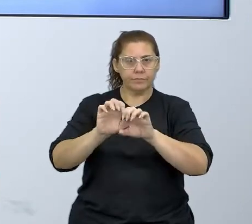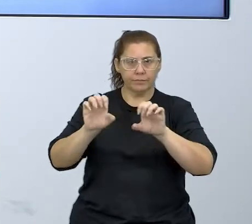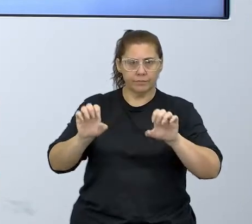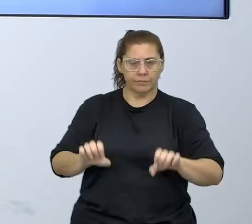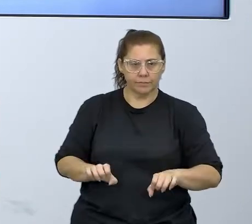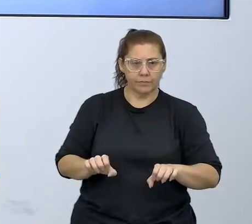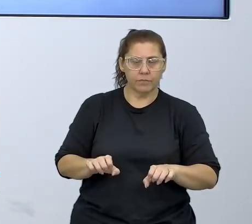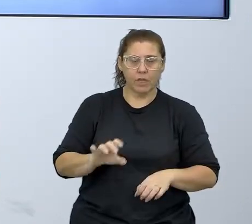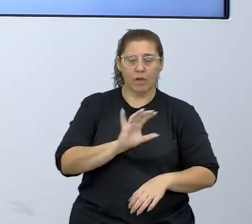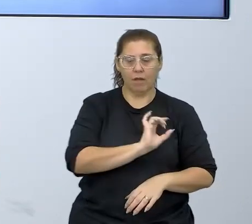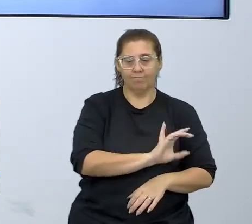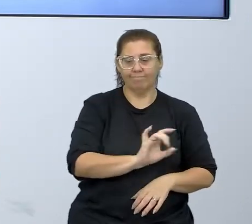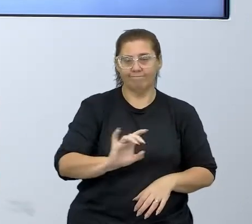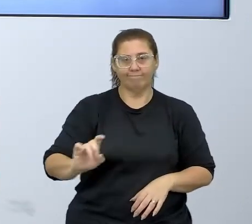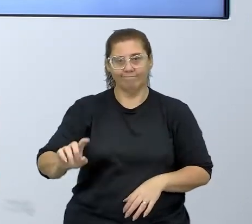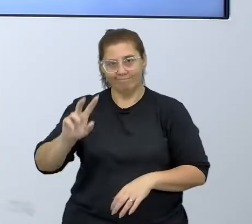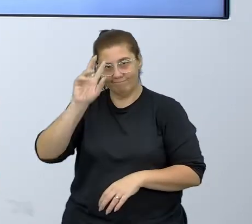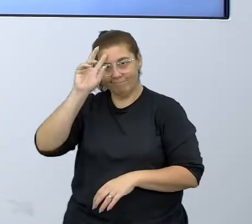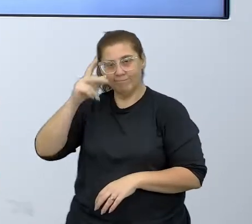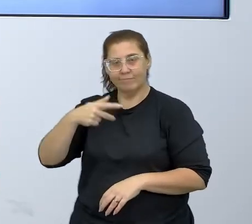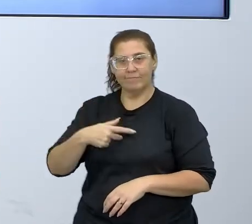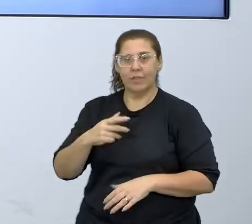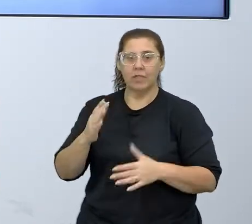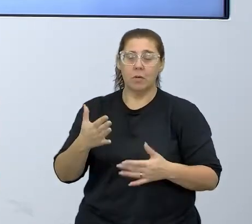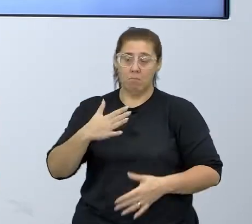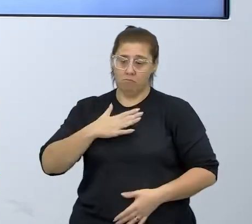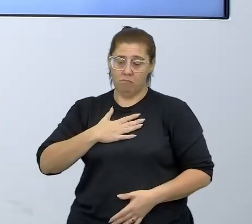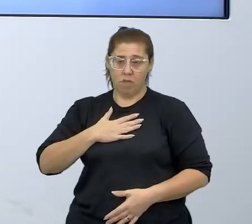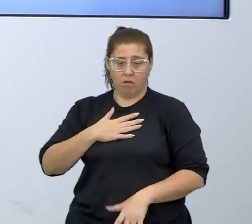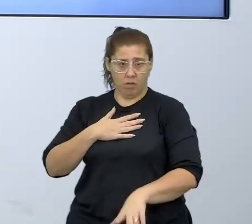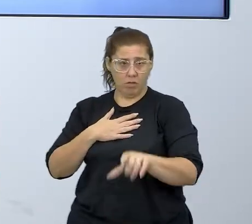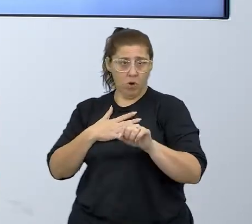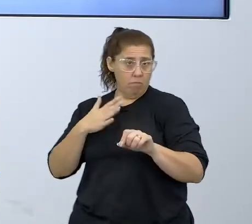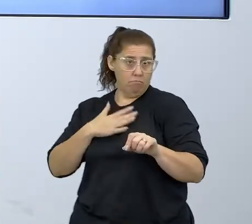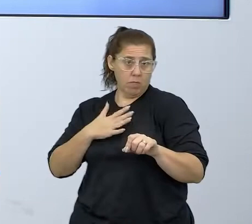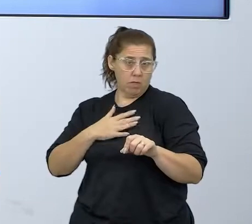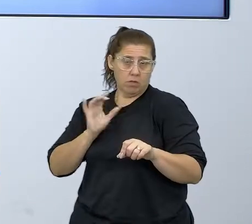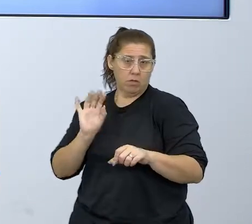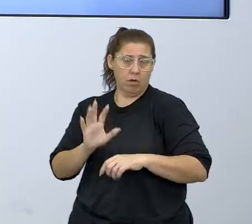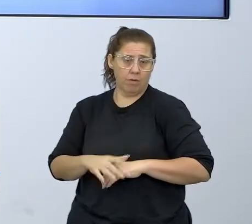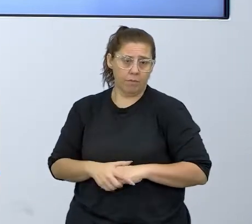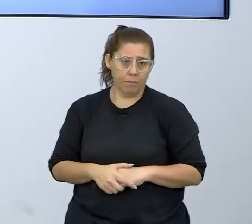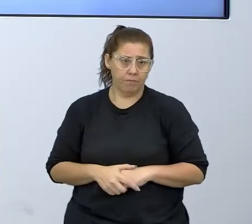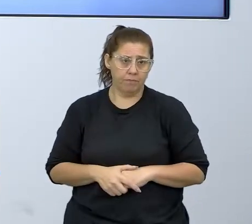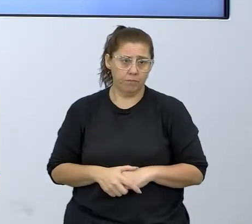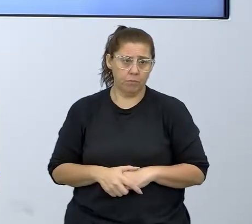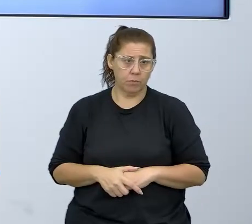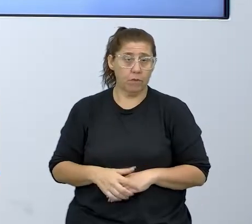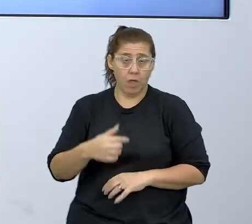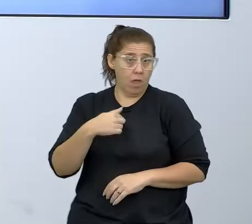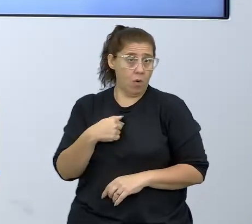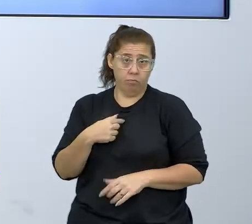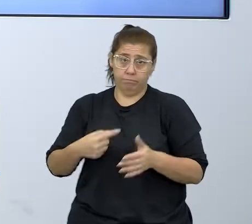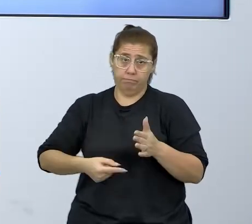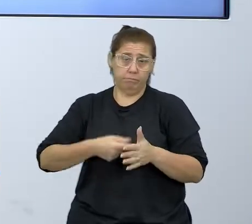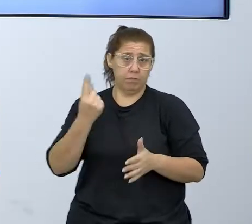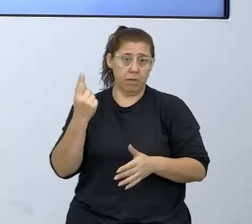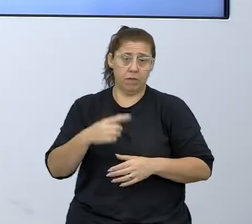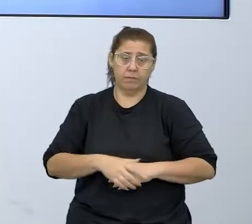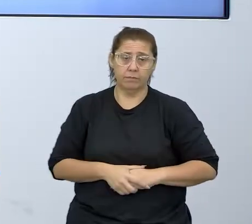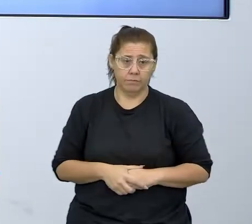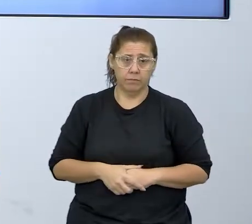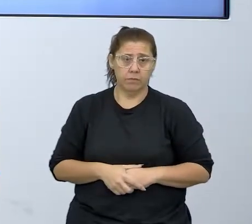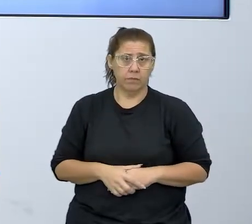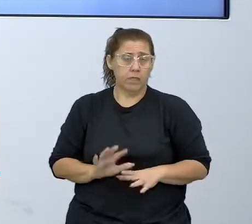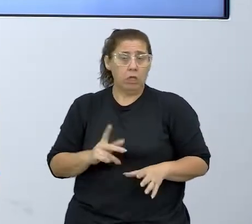na individualização. Então, a minha decisão é minha. Mas eu. E isso a